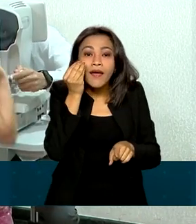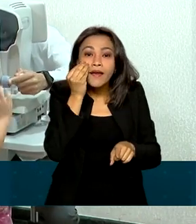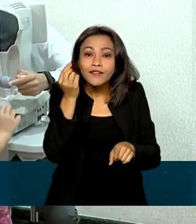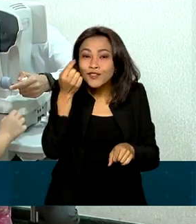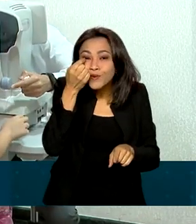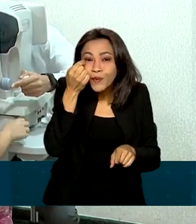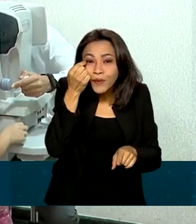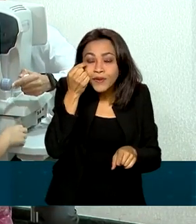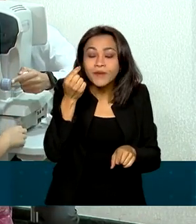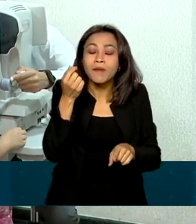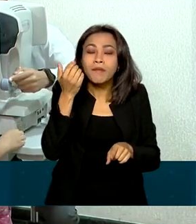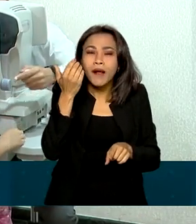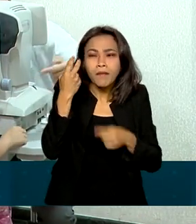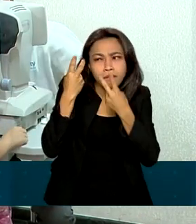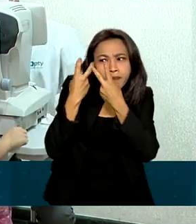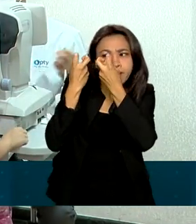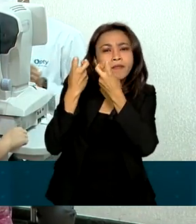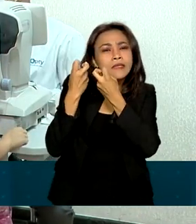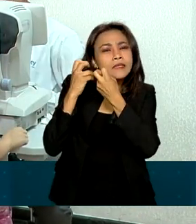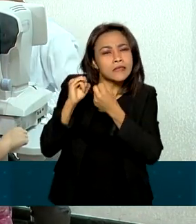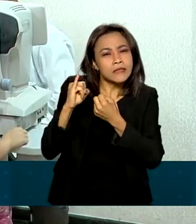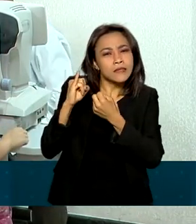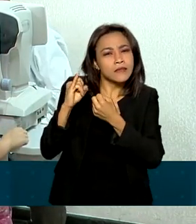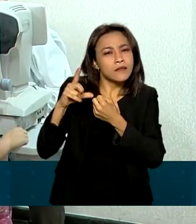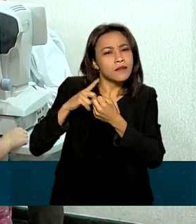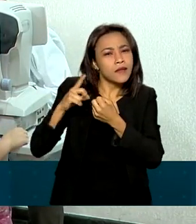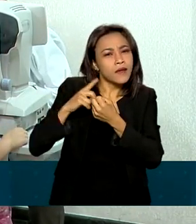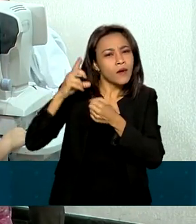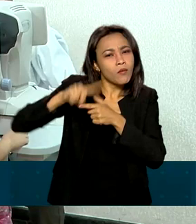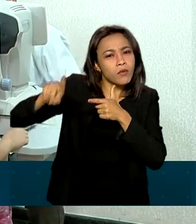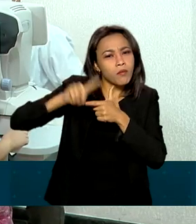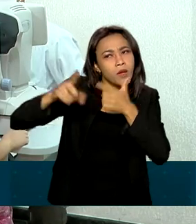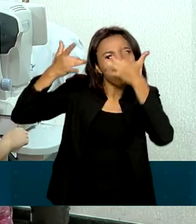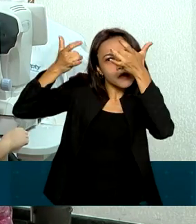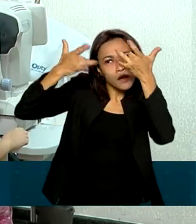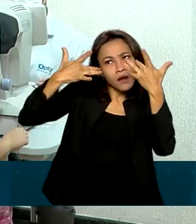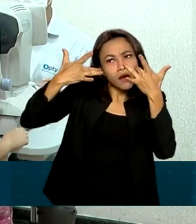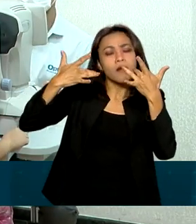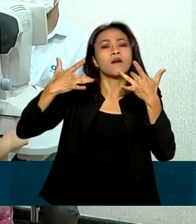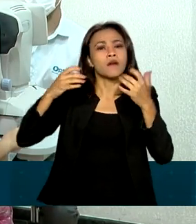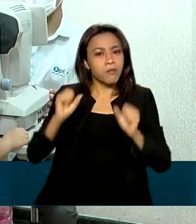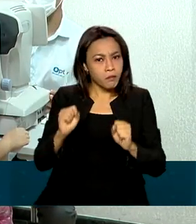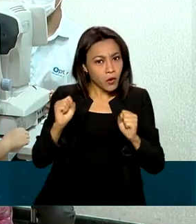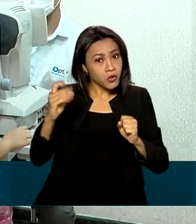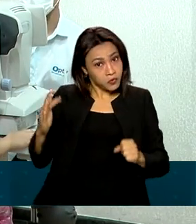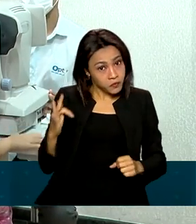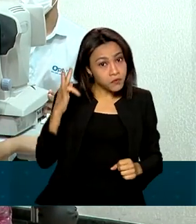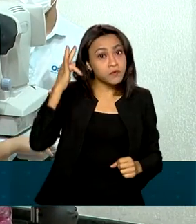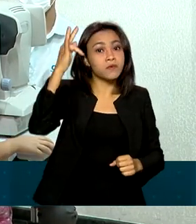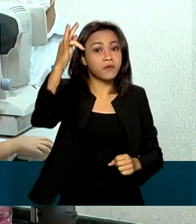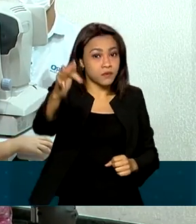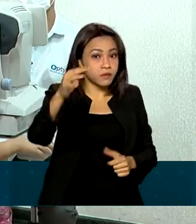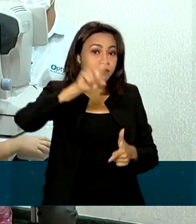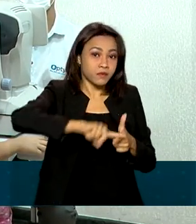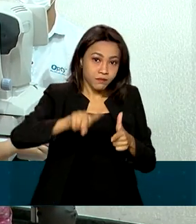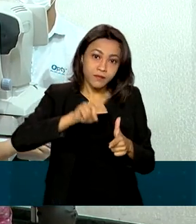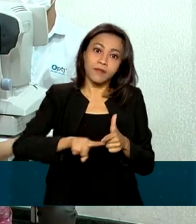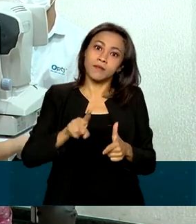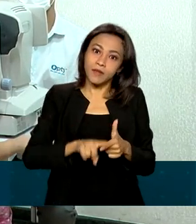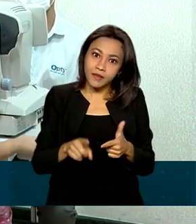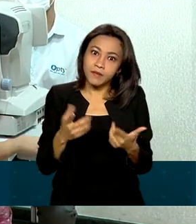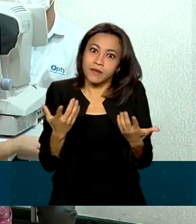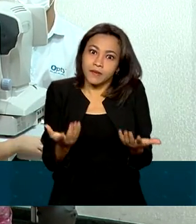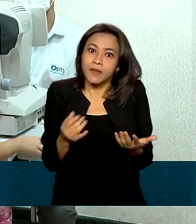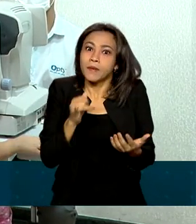exame capaz de detectar alterações no eixo visual que possam causar a mente problemas